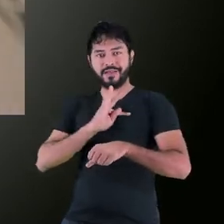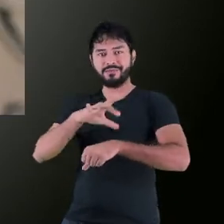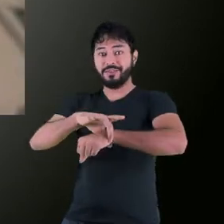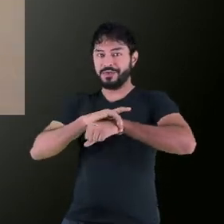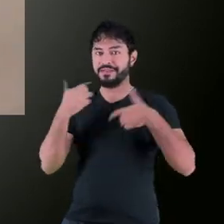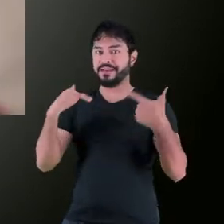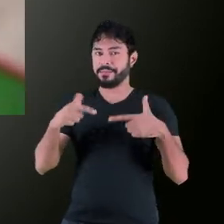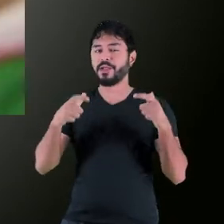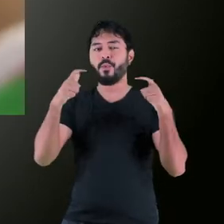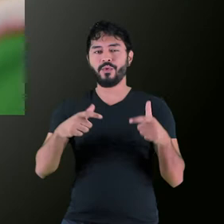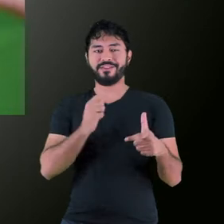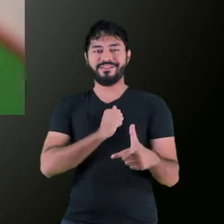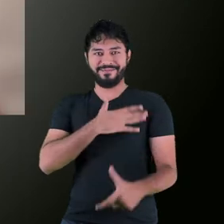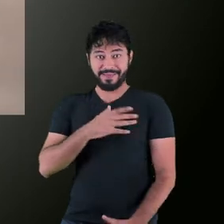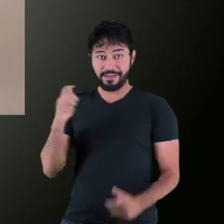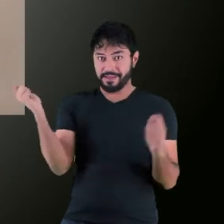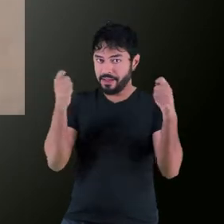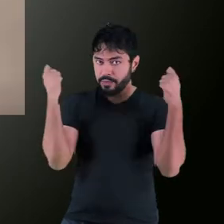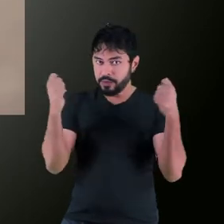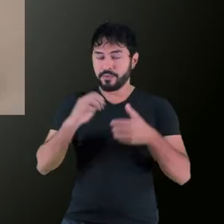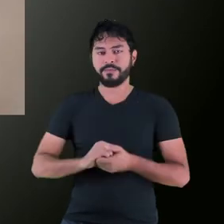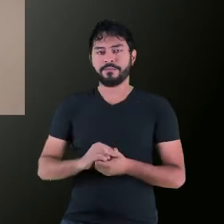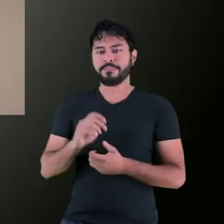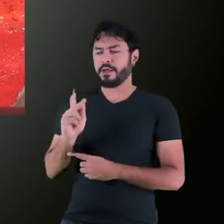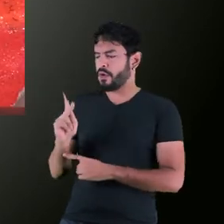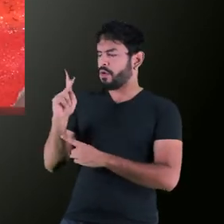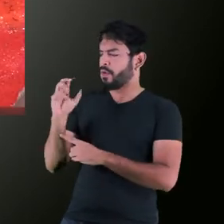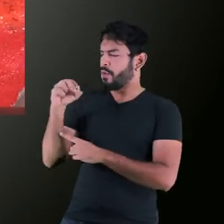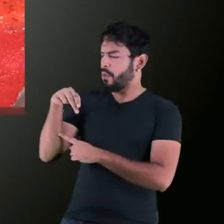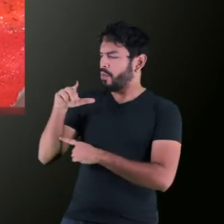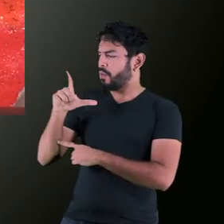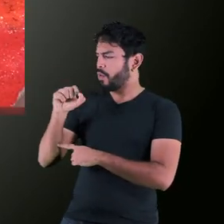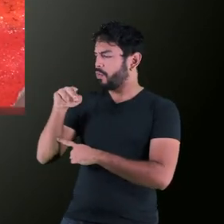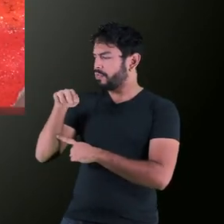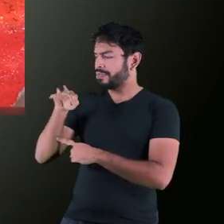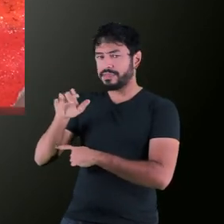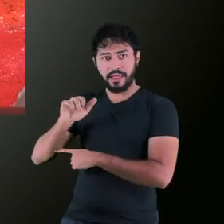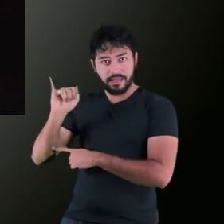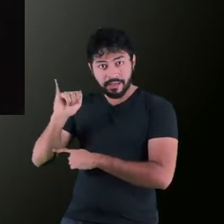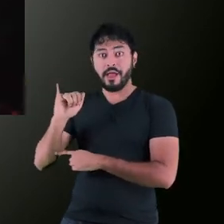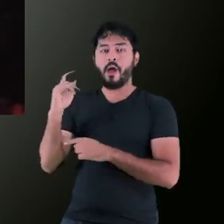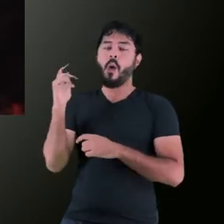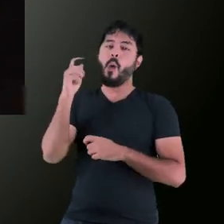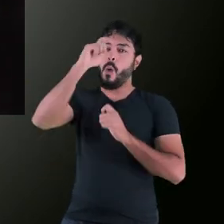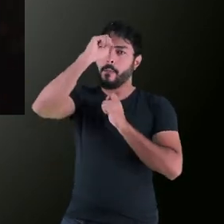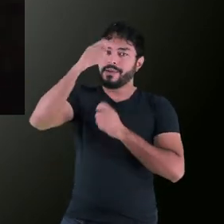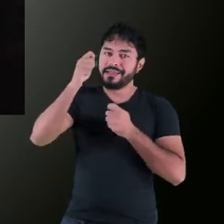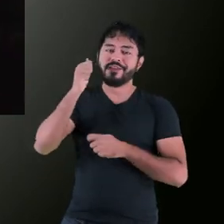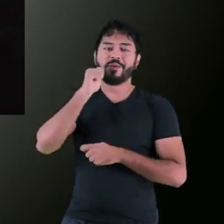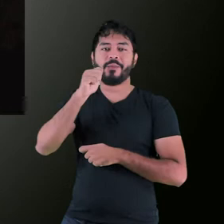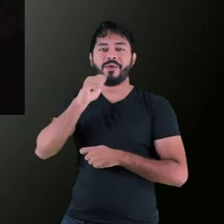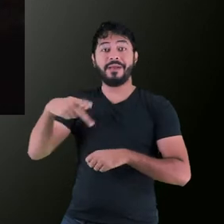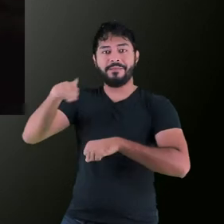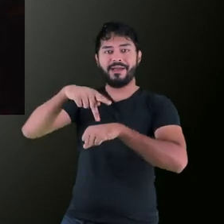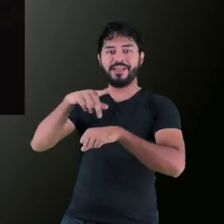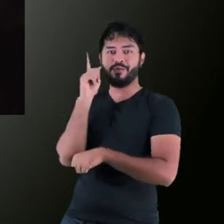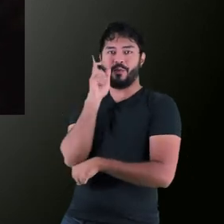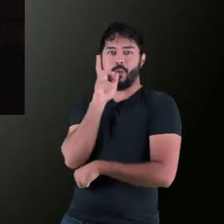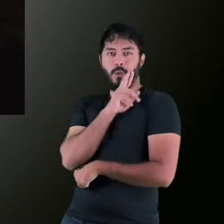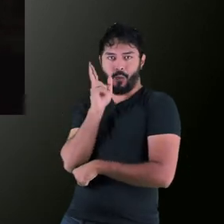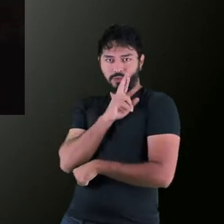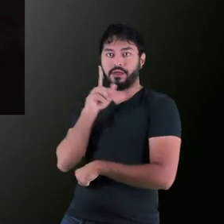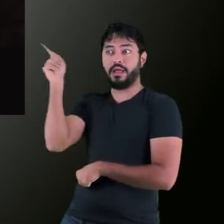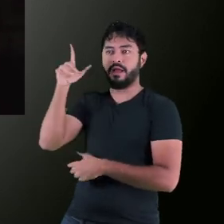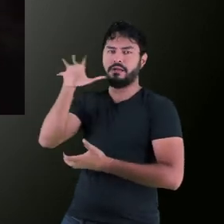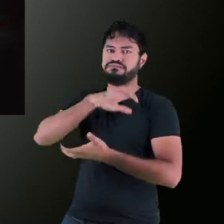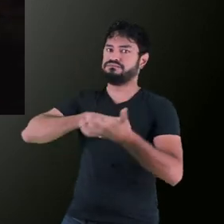é em homenagem a Alexandra Kolontai, que é uma revolucionária russa da União Soviética. E o Rony era porque as pessoas já me chamavam por